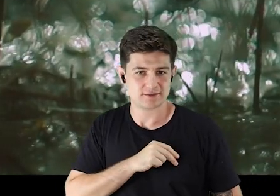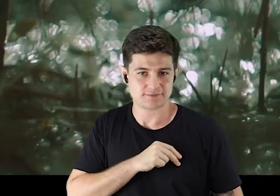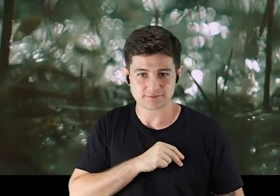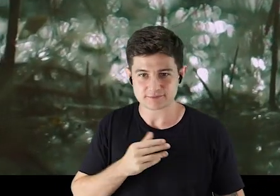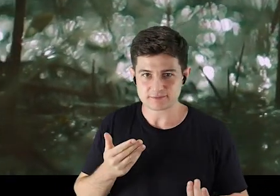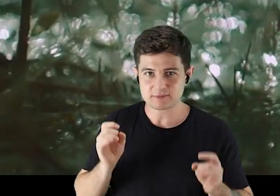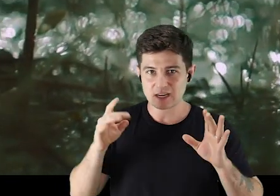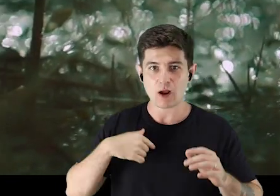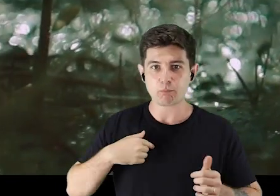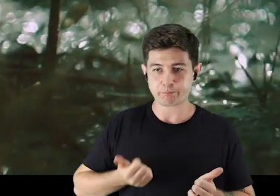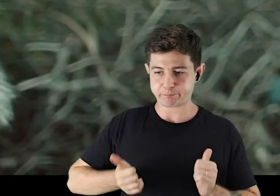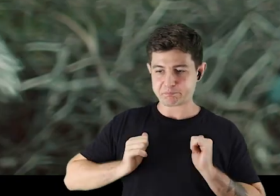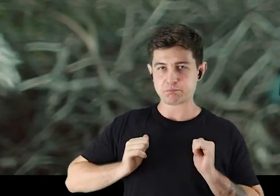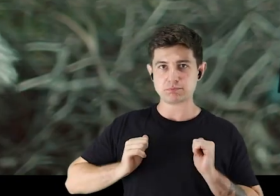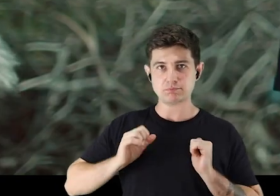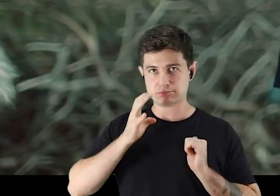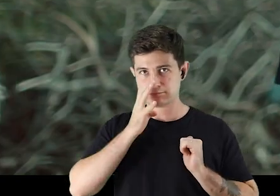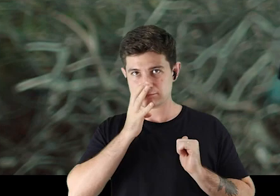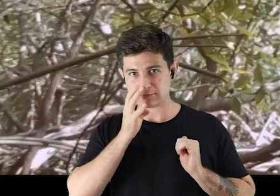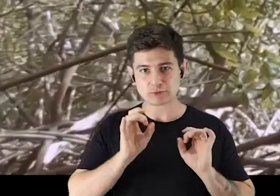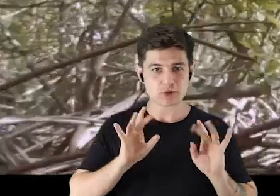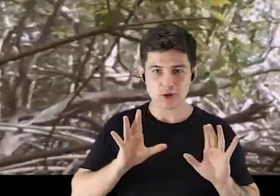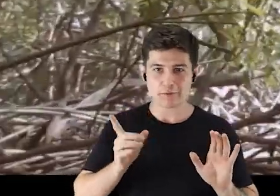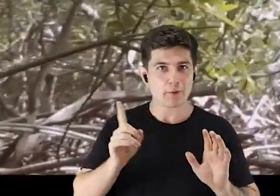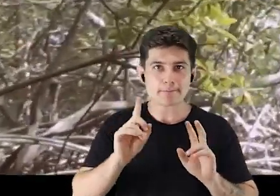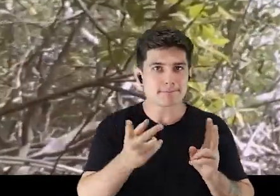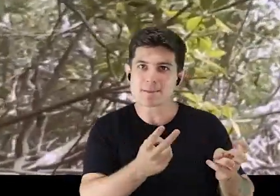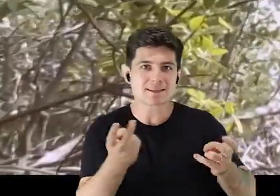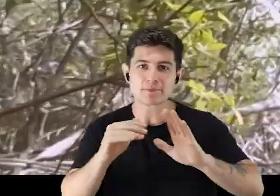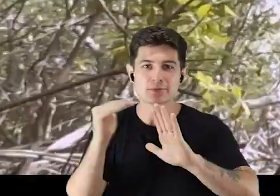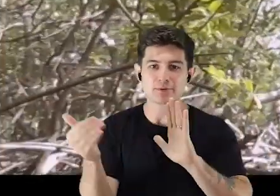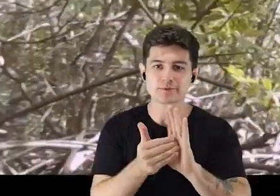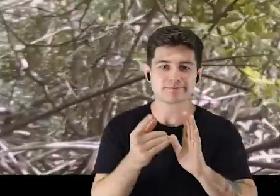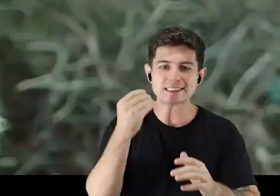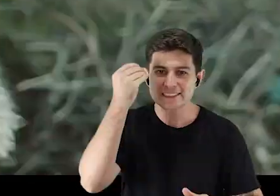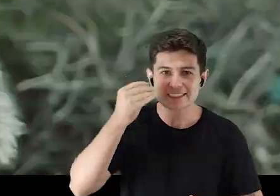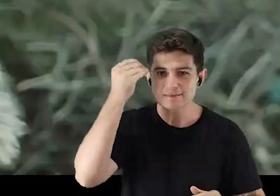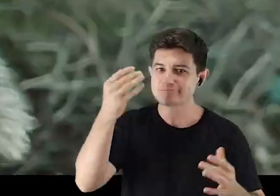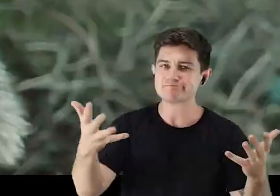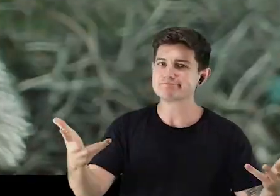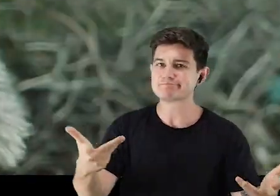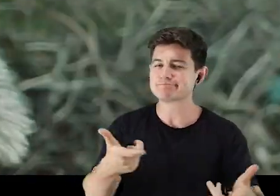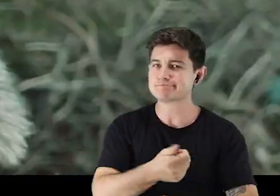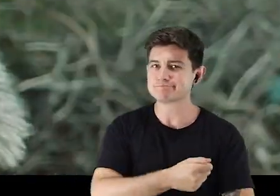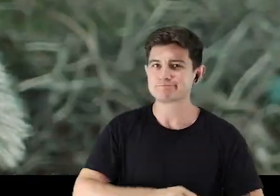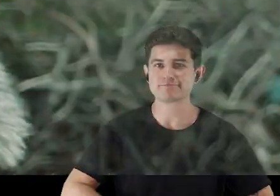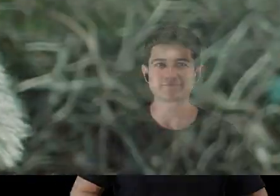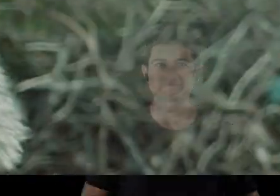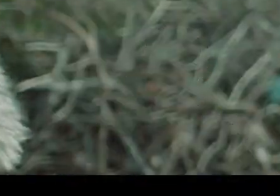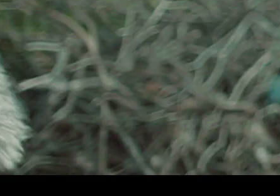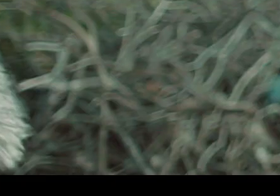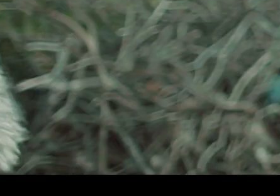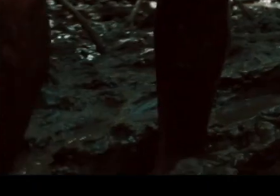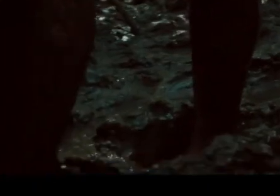se você fica só olhando para o que está acontecendo internamente, você não percebe tudo. É uma experiência incrível